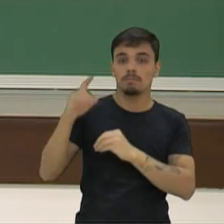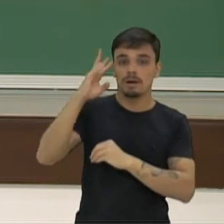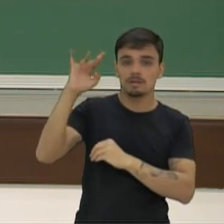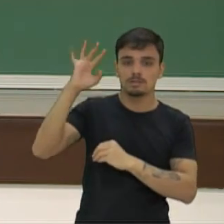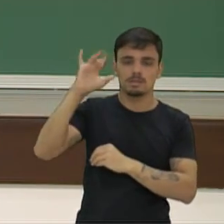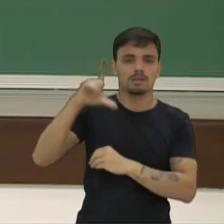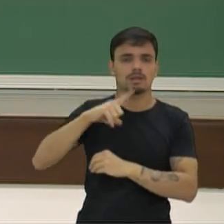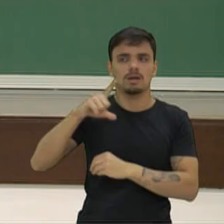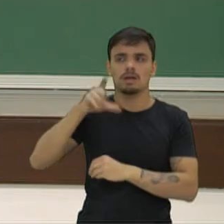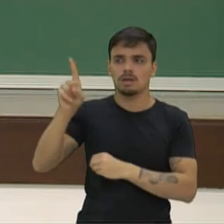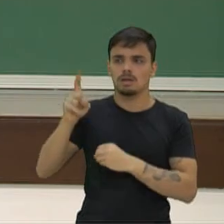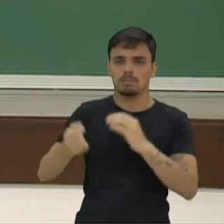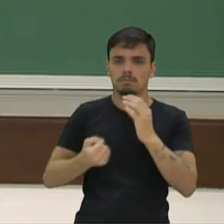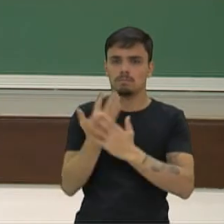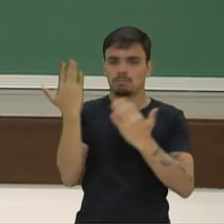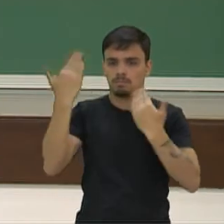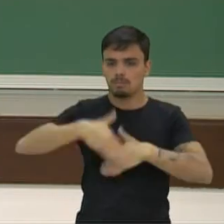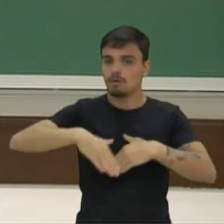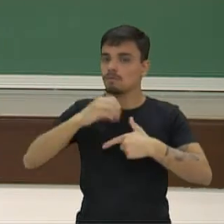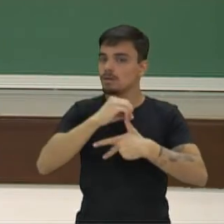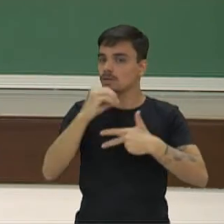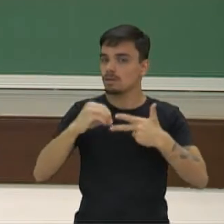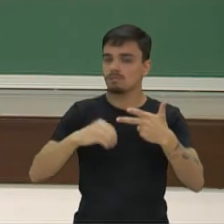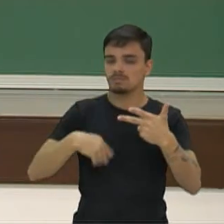e você vai falar, eu vi e não dei bola.